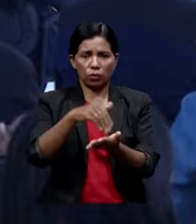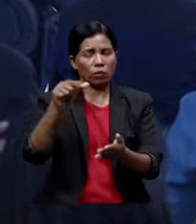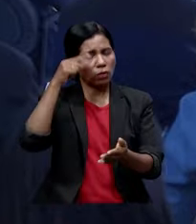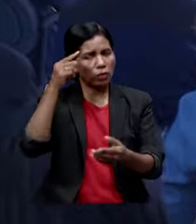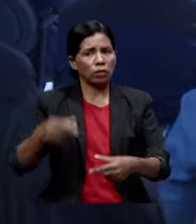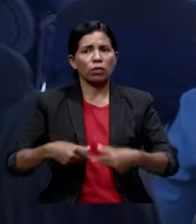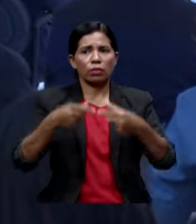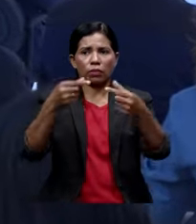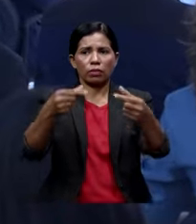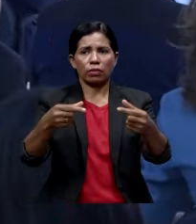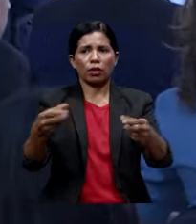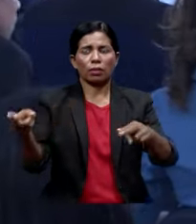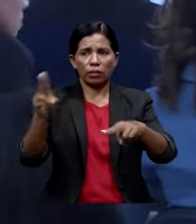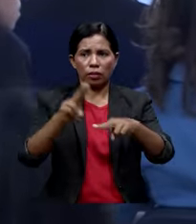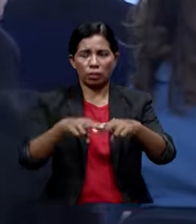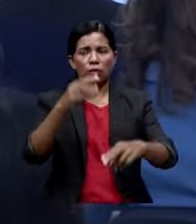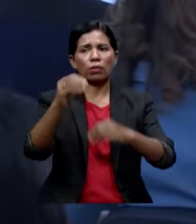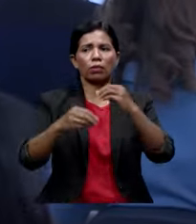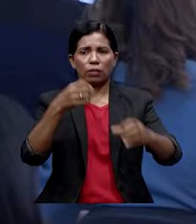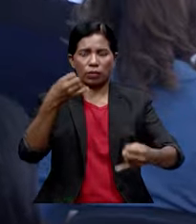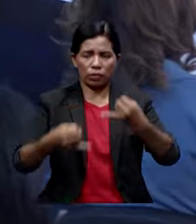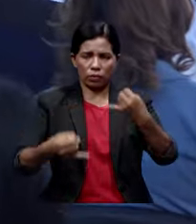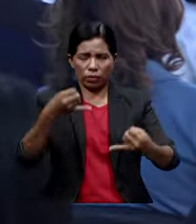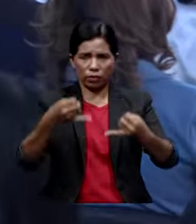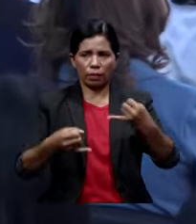tal recurso e a área de justiça. Posso?